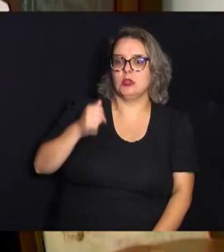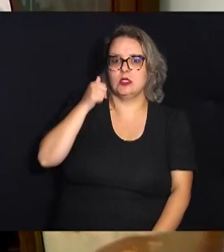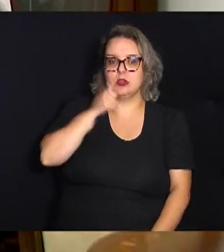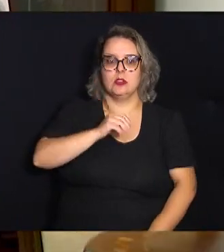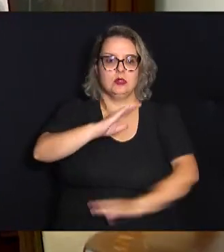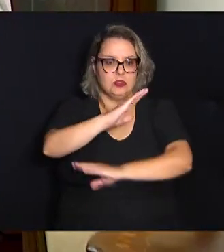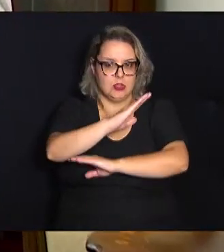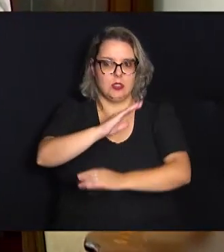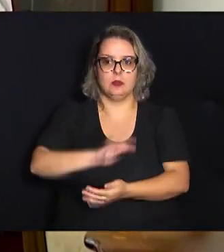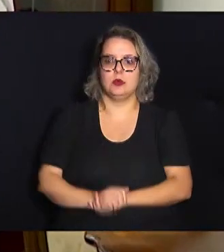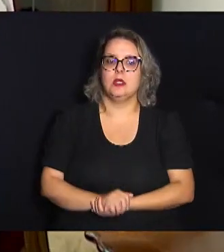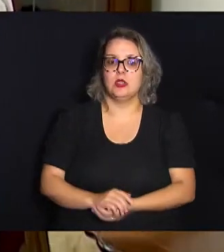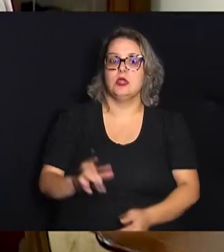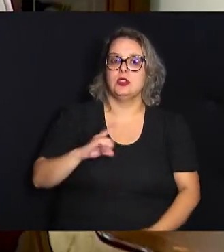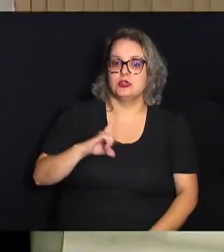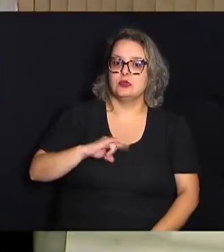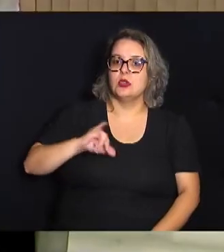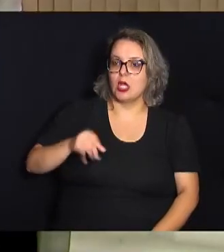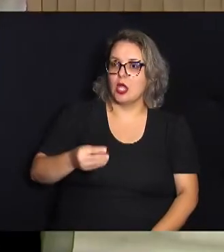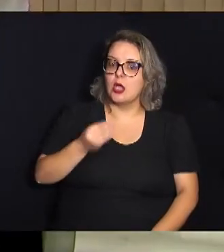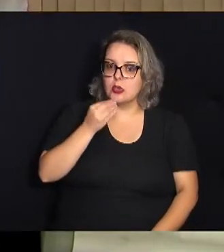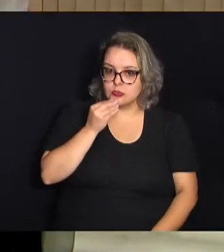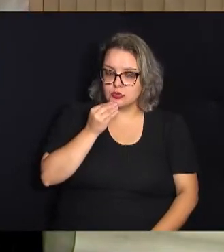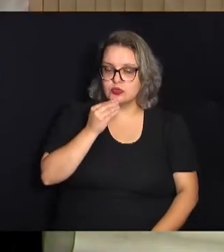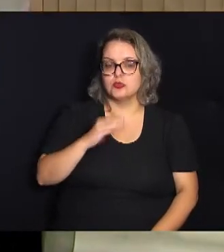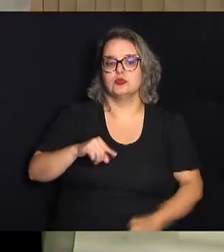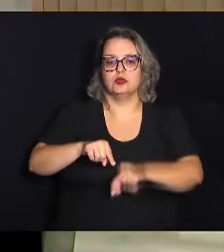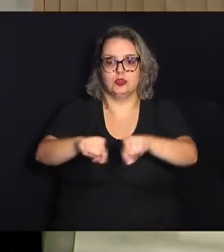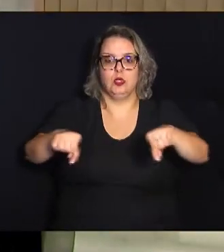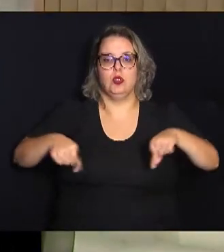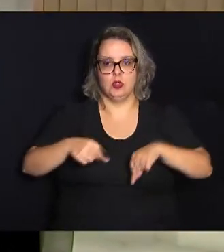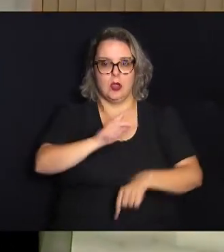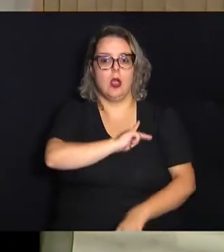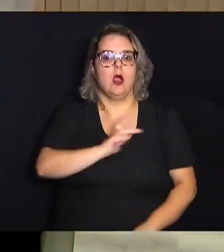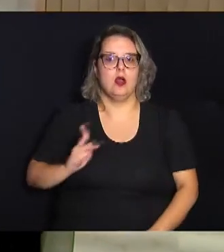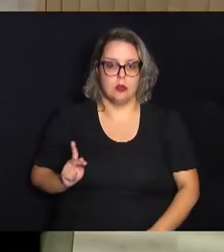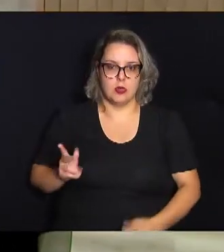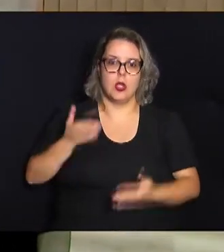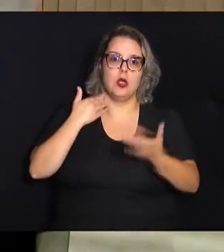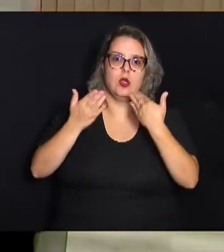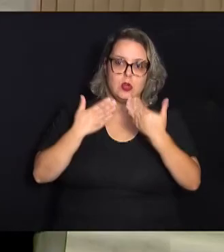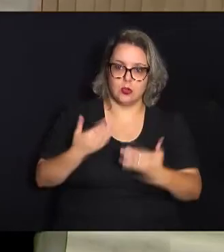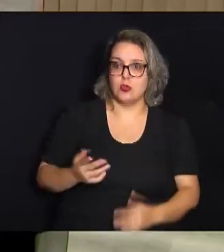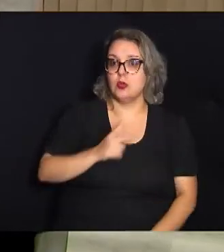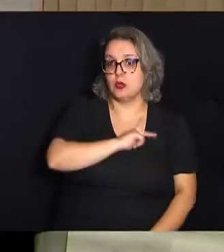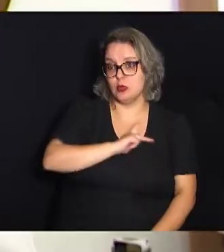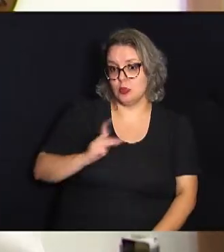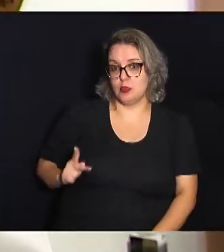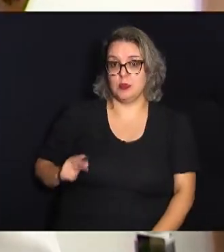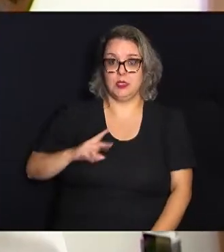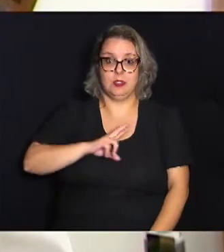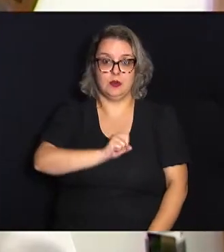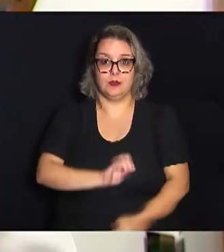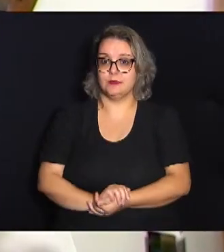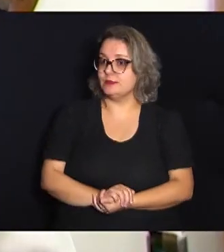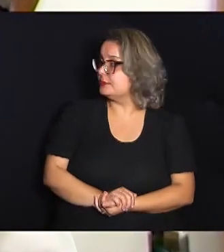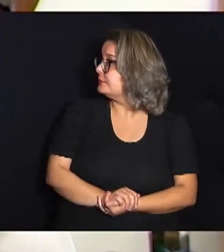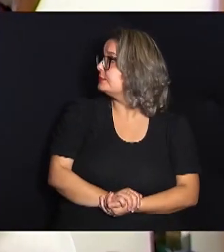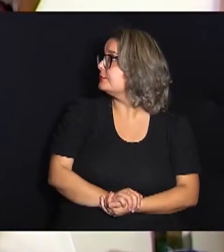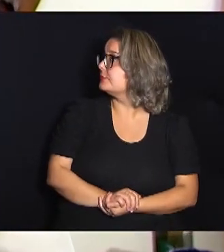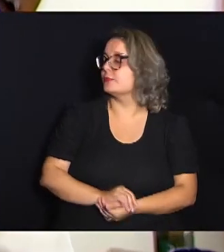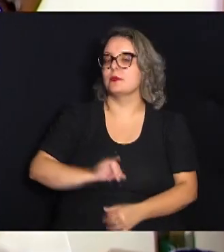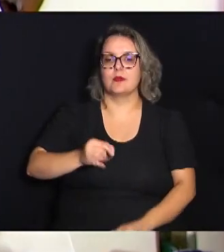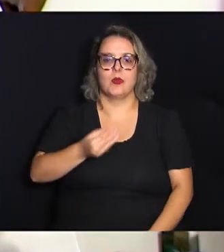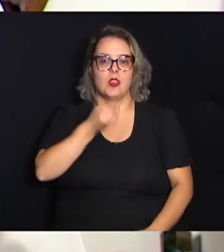Eles também tiveram a oportunidade de conhecer o gabinete da presidência e conversar com o presidente Luiz Rossini. Oportunidade importante para o desenvolvimento